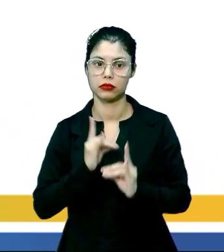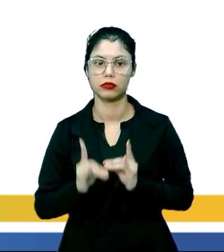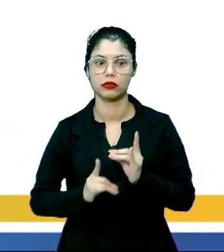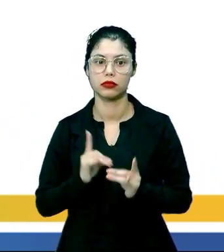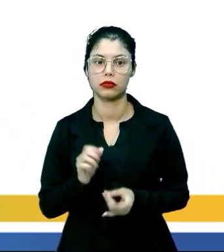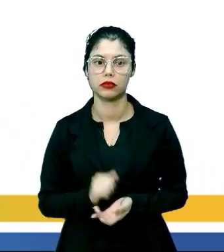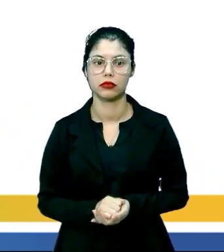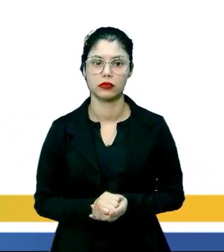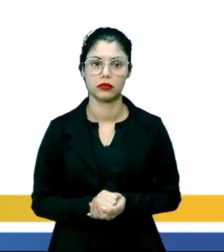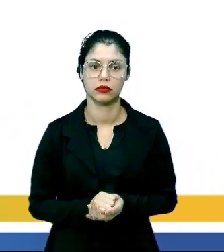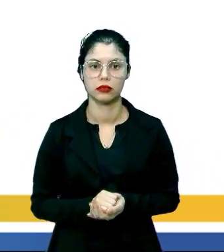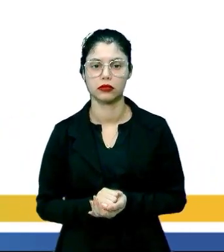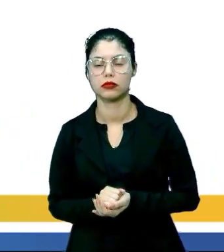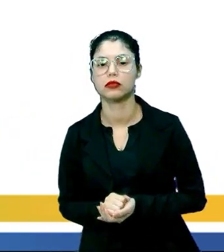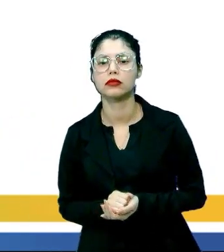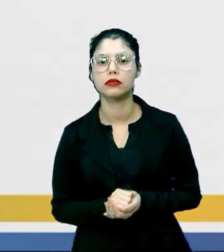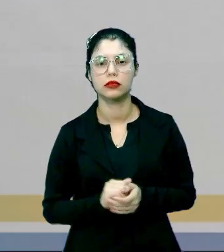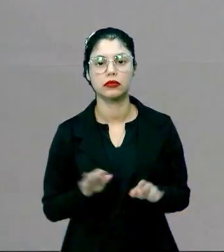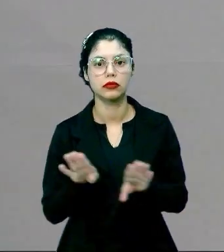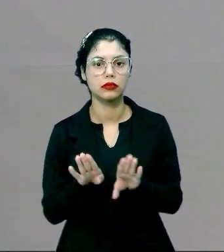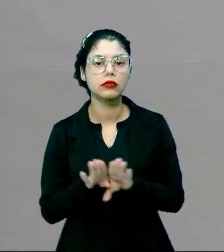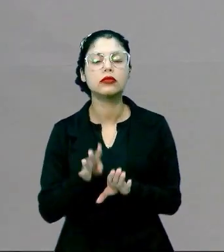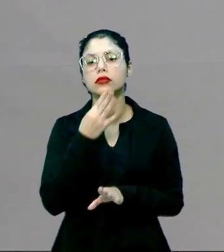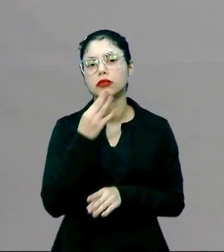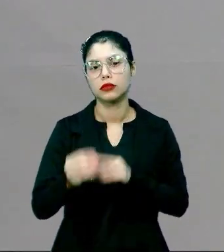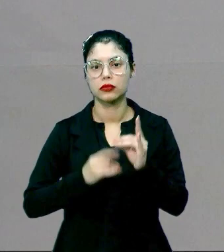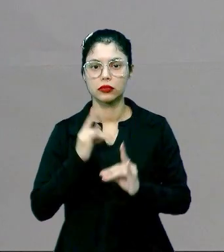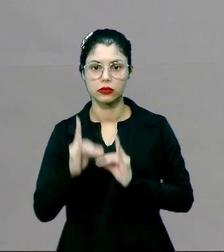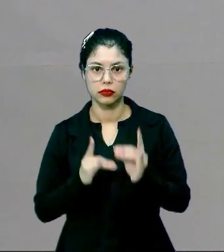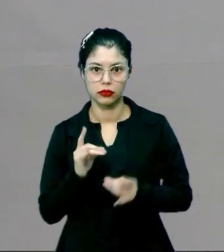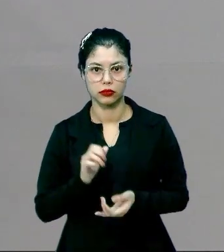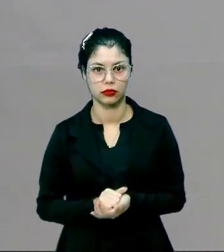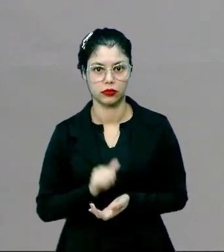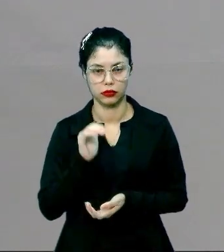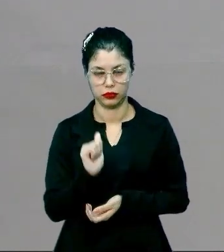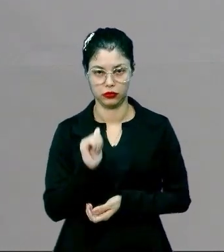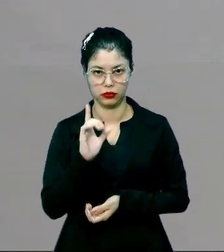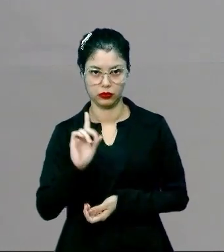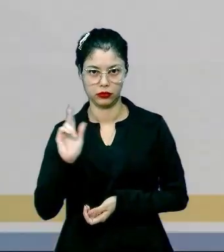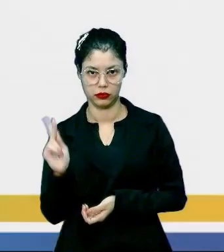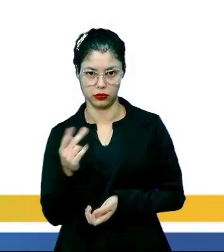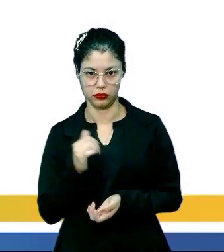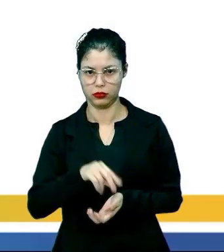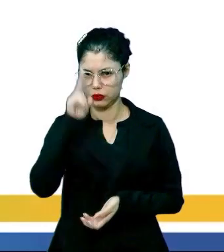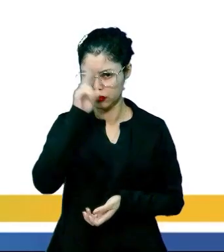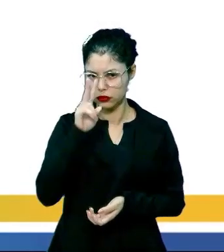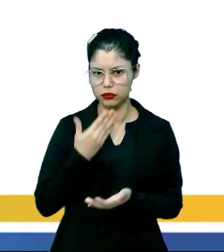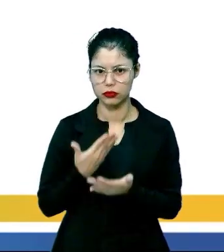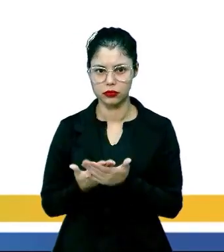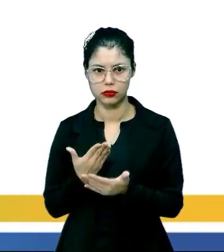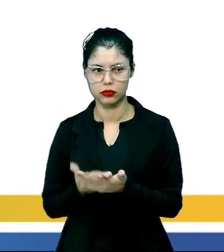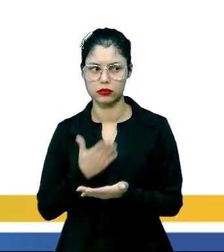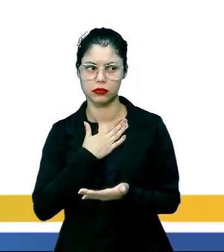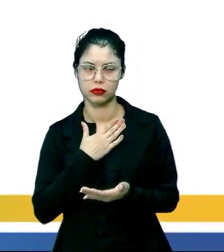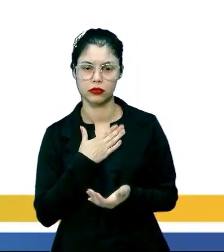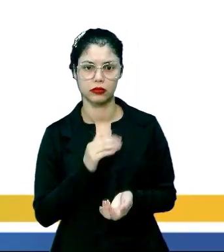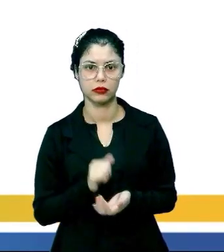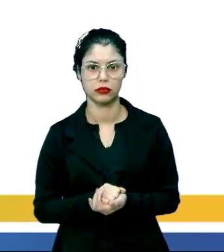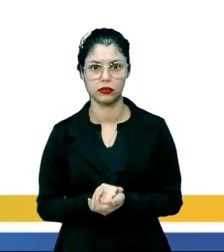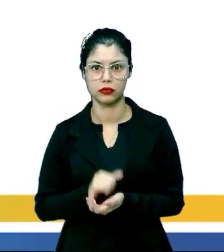temos o hormônio antidiurético, conhecido também como ADH. Quem lembra da minha aula de